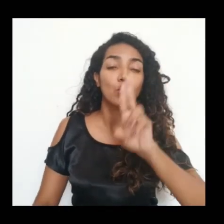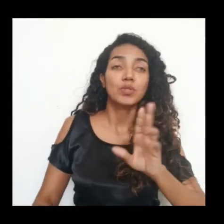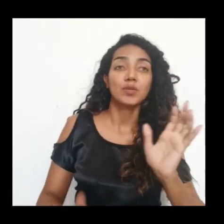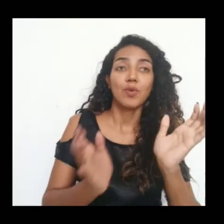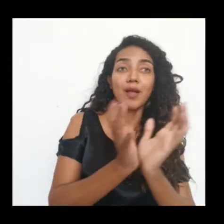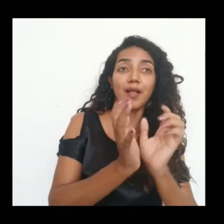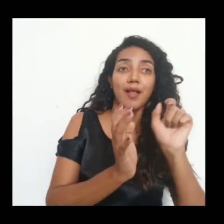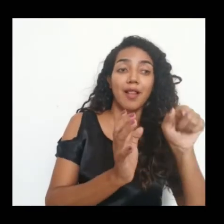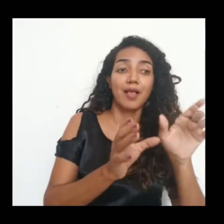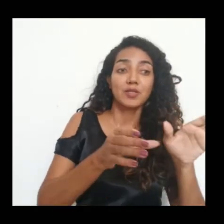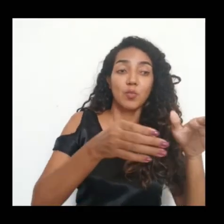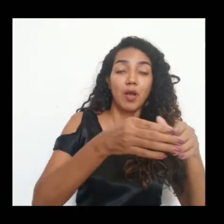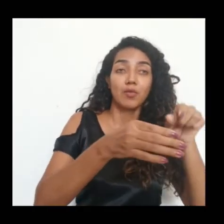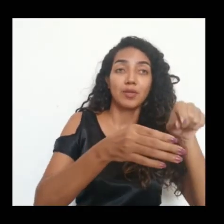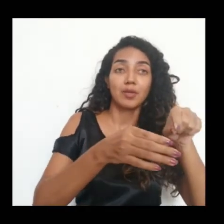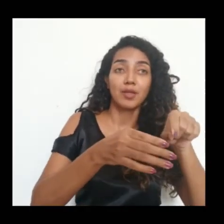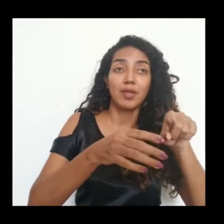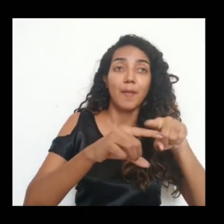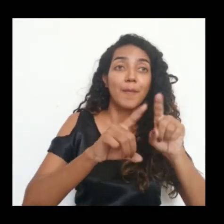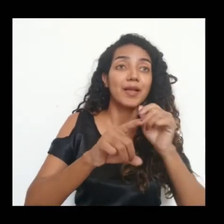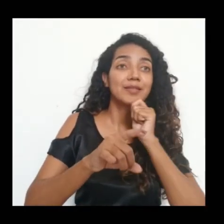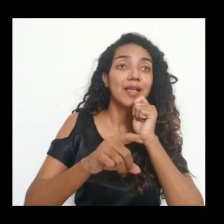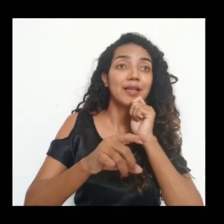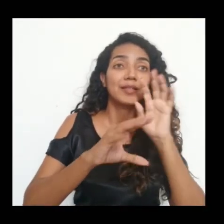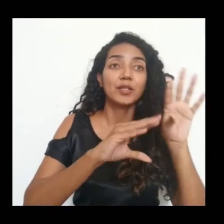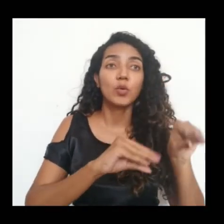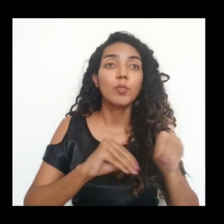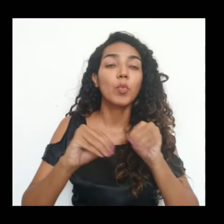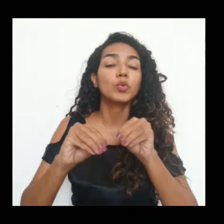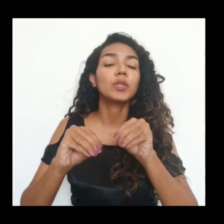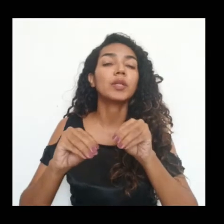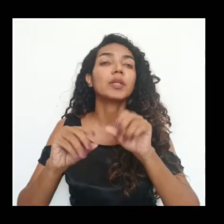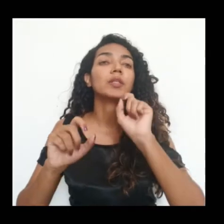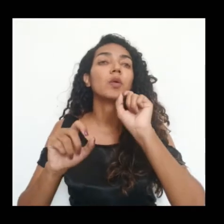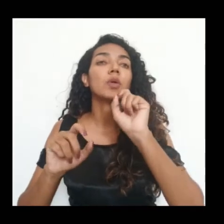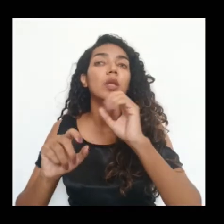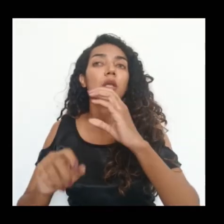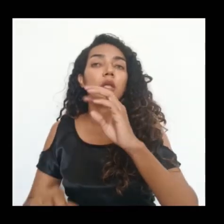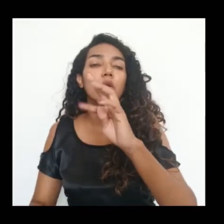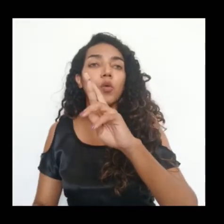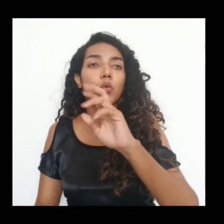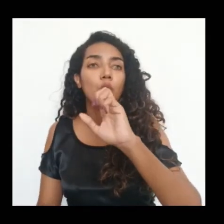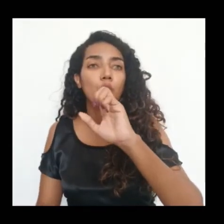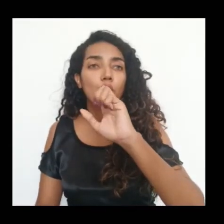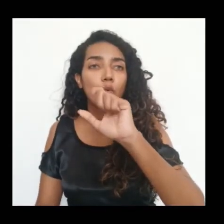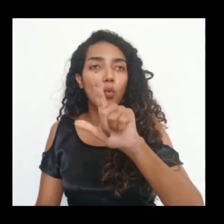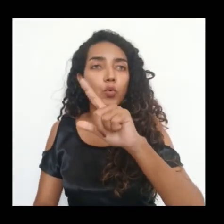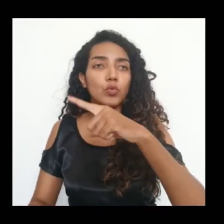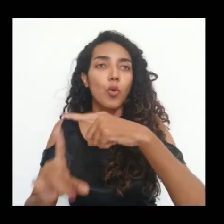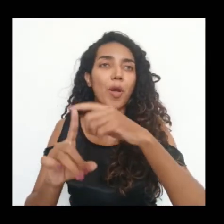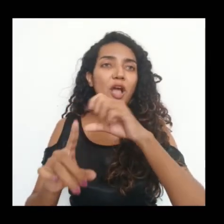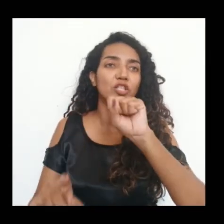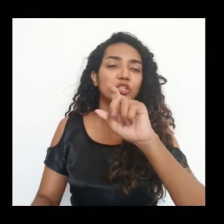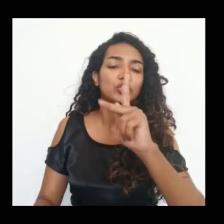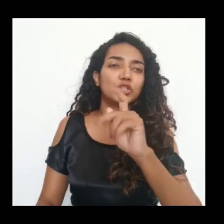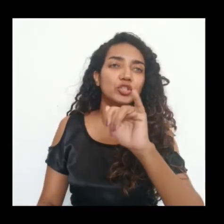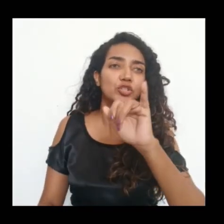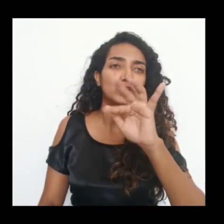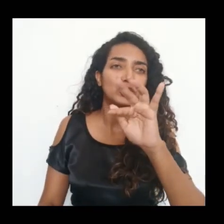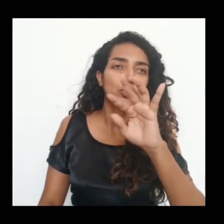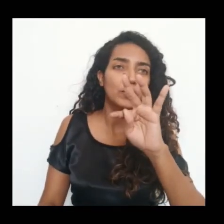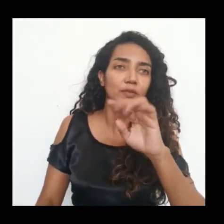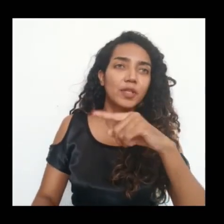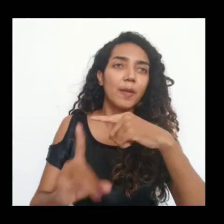posso pressionar essa combinação de teclas Ctrl Shift O, que é o que a gente chama de Organize Import. Seria